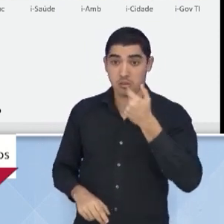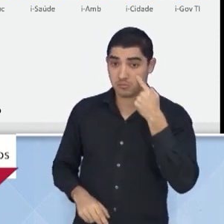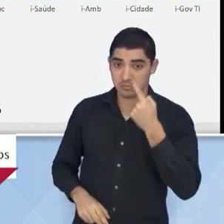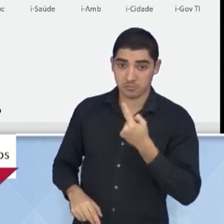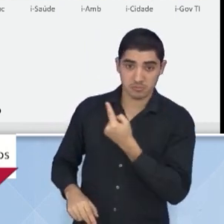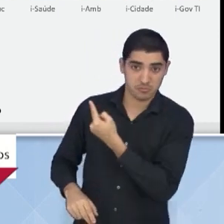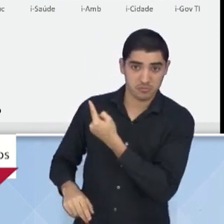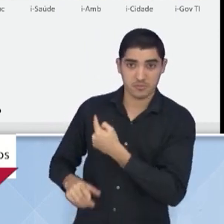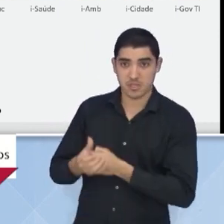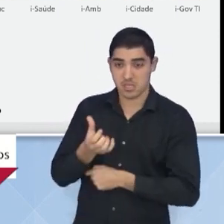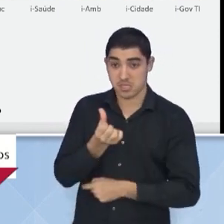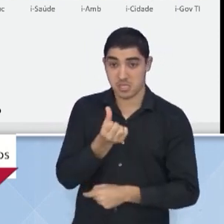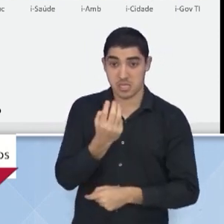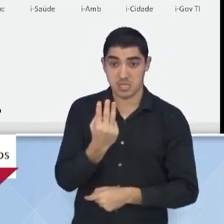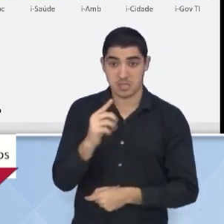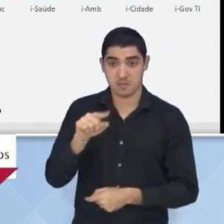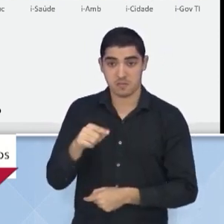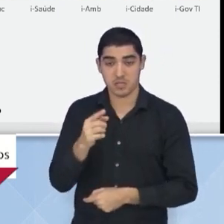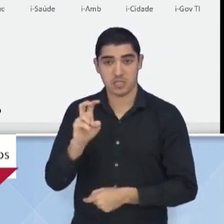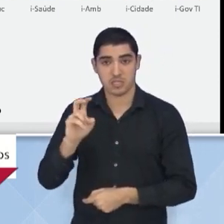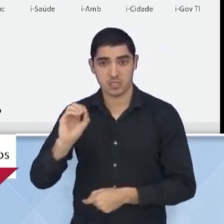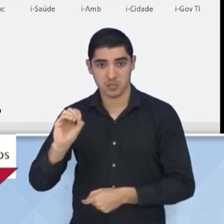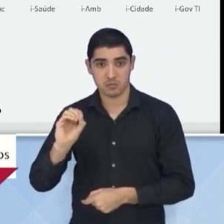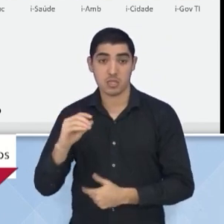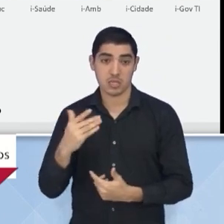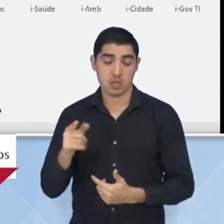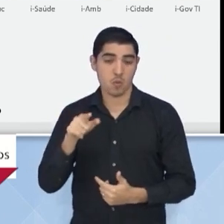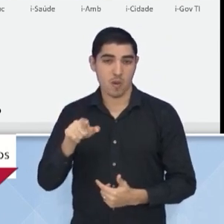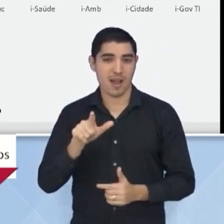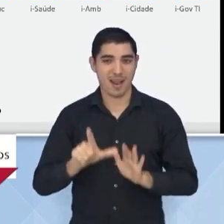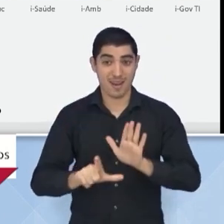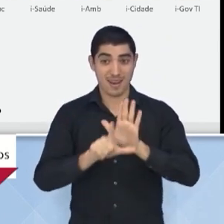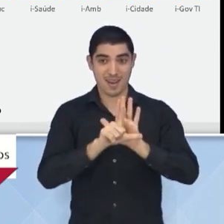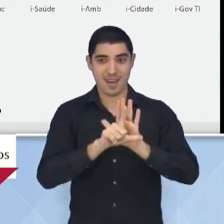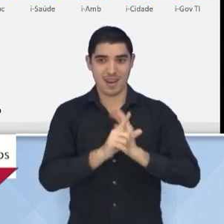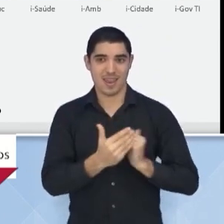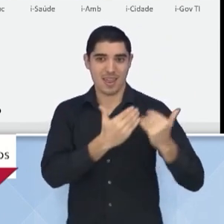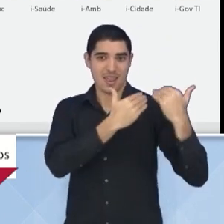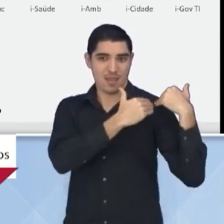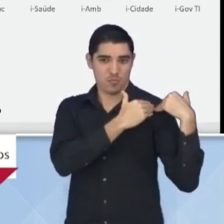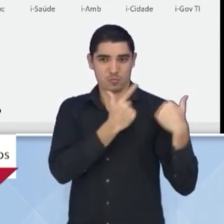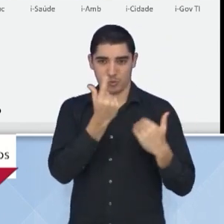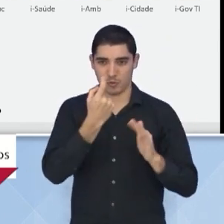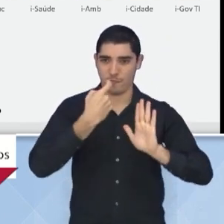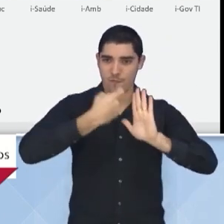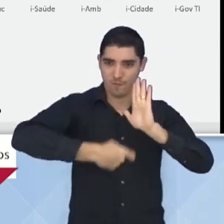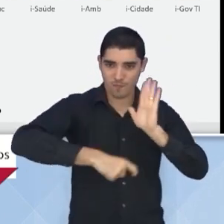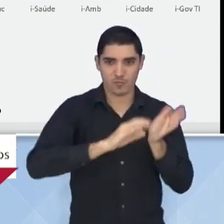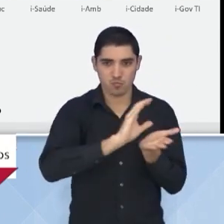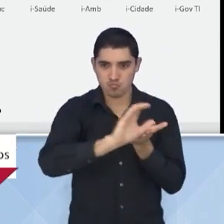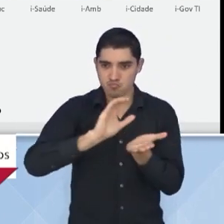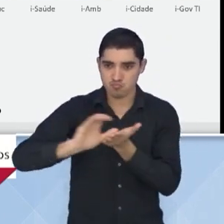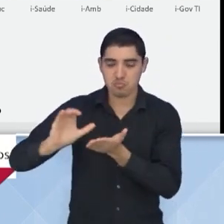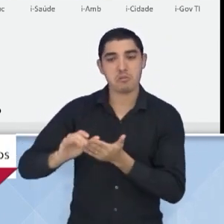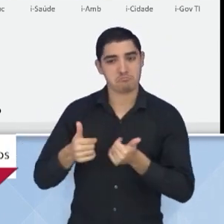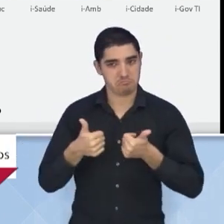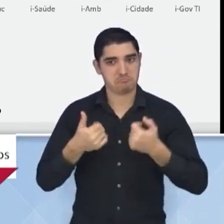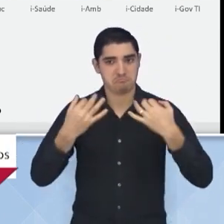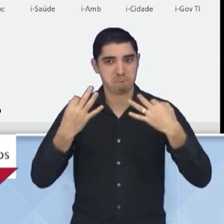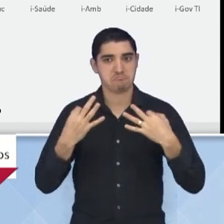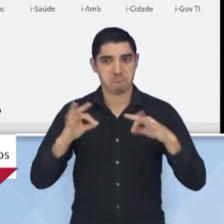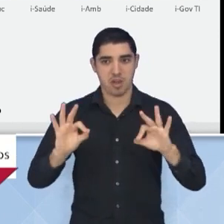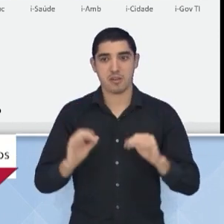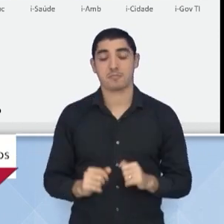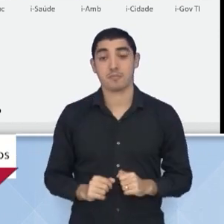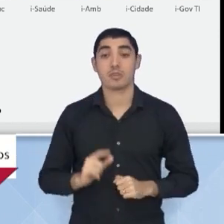os contadores pelo menos a lei de responsabilidade fiscal tão aplicando isso é um bom sinal aí nós temos